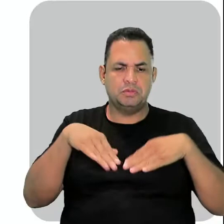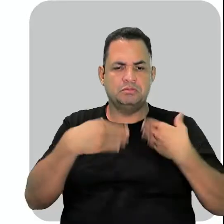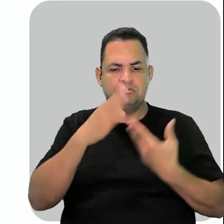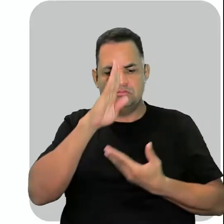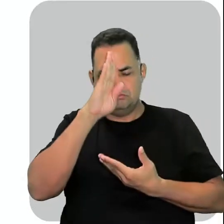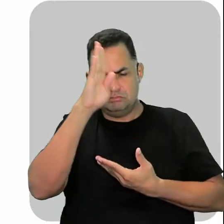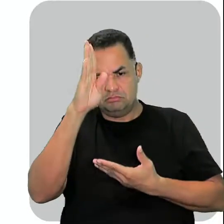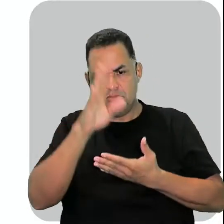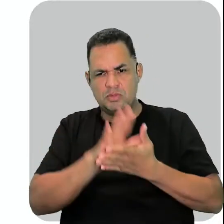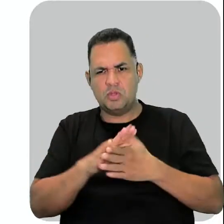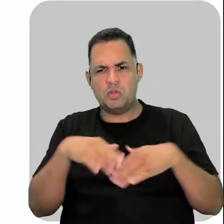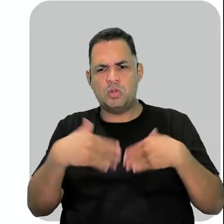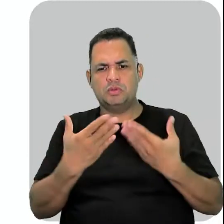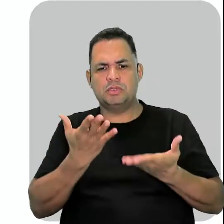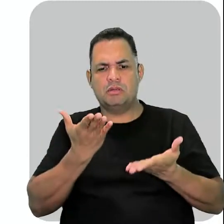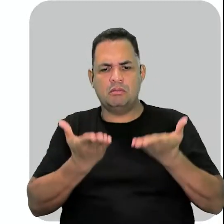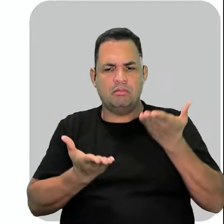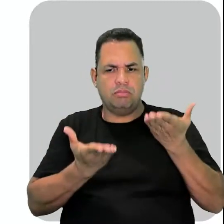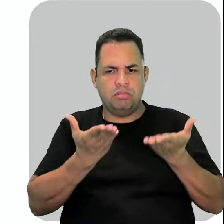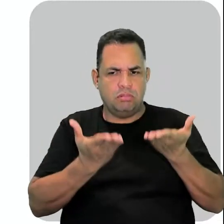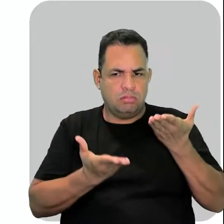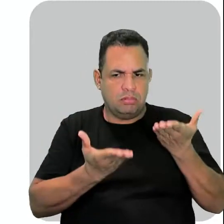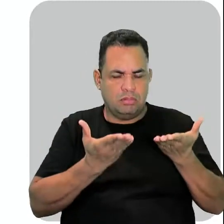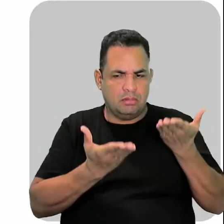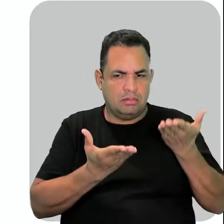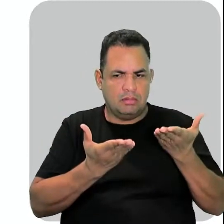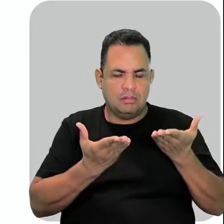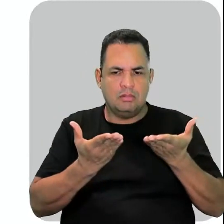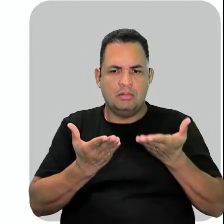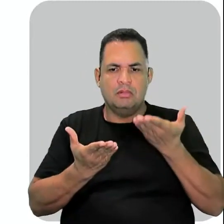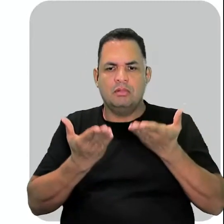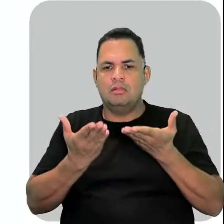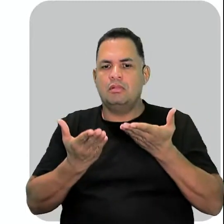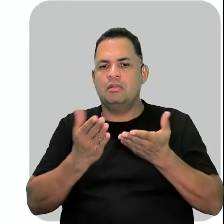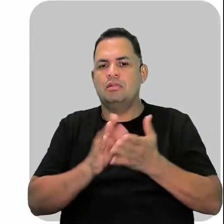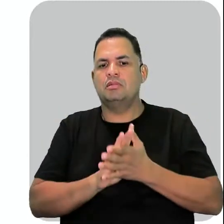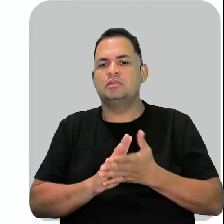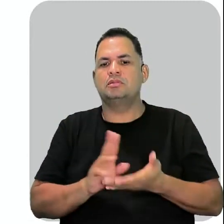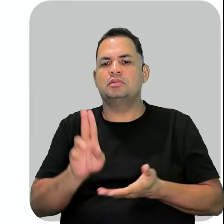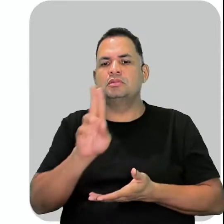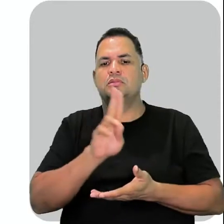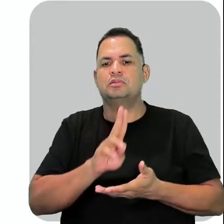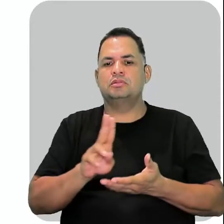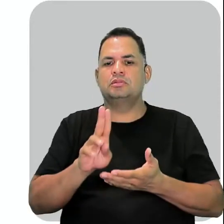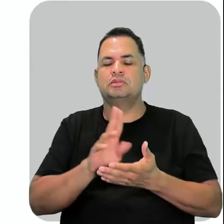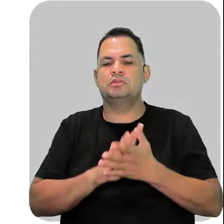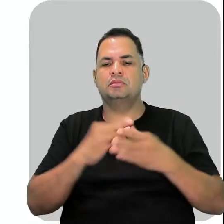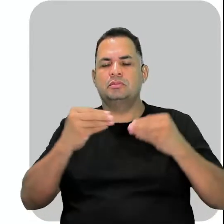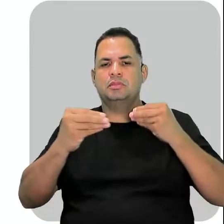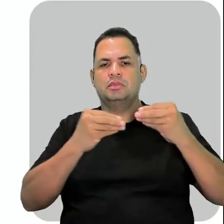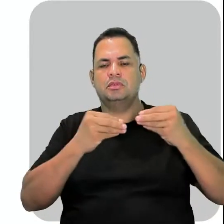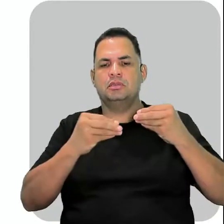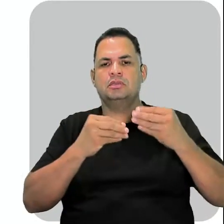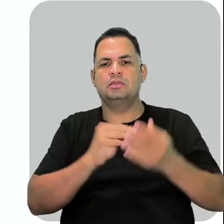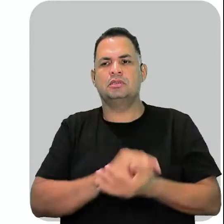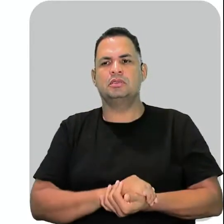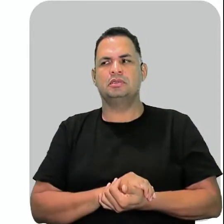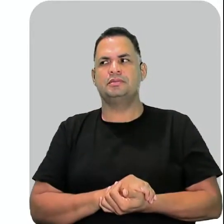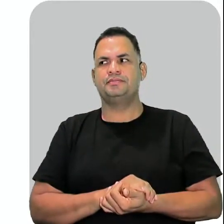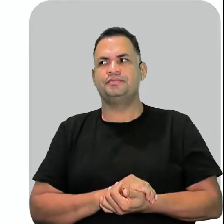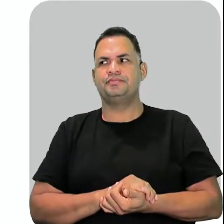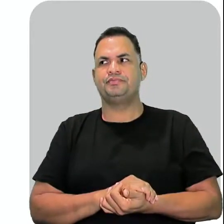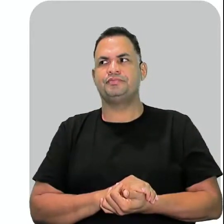a intenção é dar leveza para esse material, ele é feito a partir de plástico. Mas vamos ver